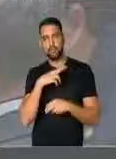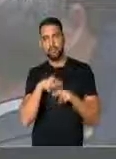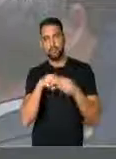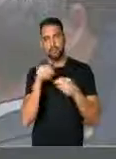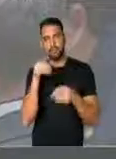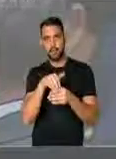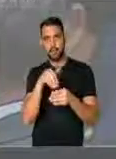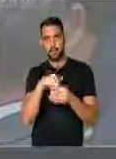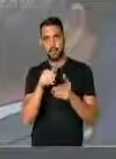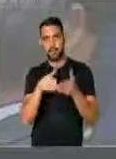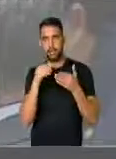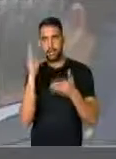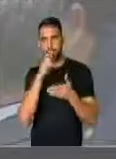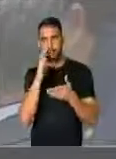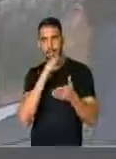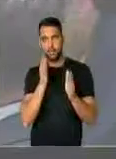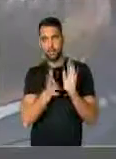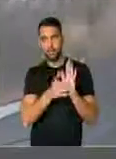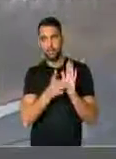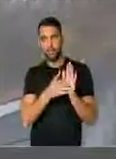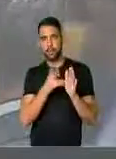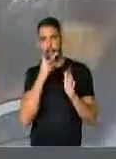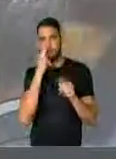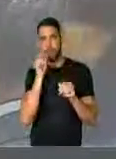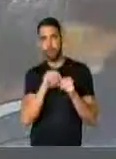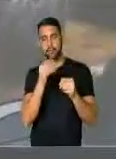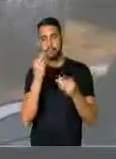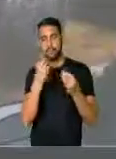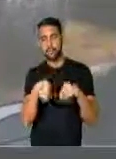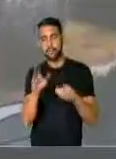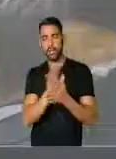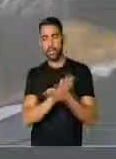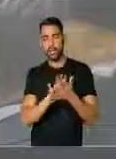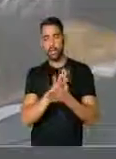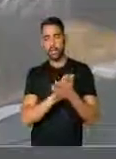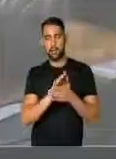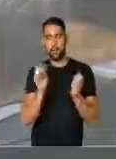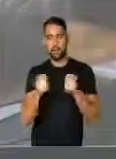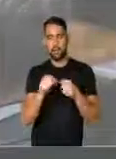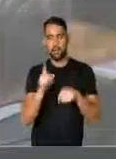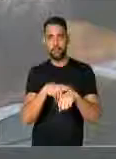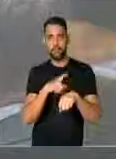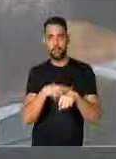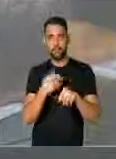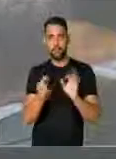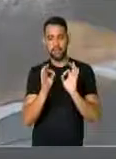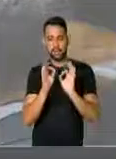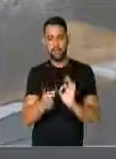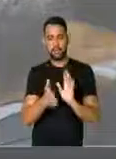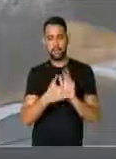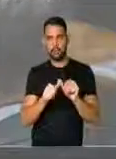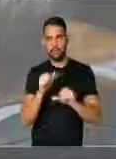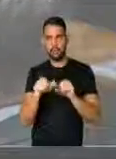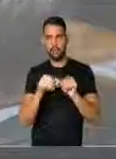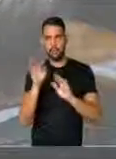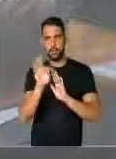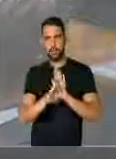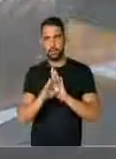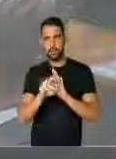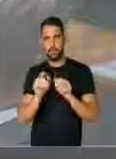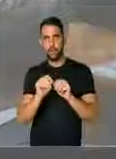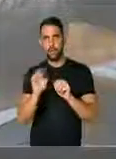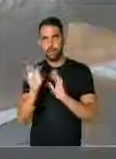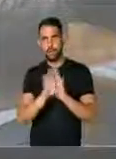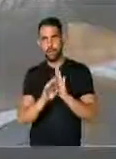Portanto, a votação do requerimento de urgência, eu acho que não prejudicará em nada que possamos, no momento apropriado, evoluir para